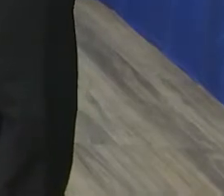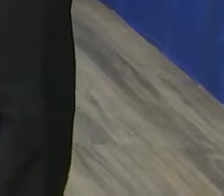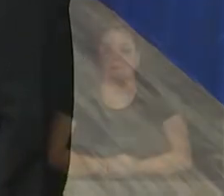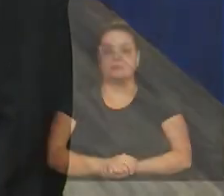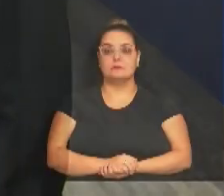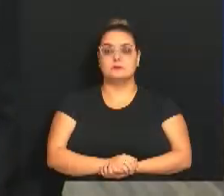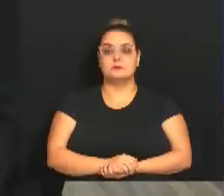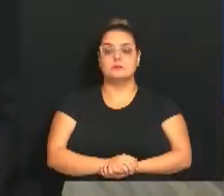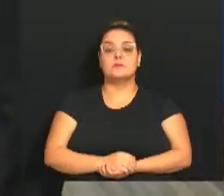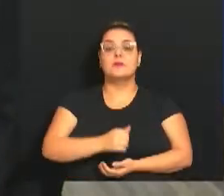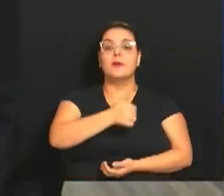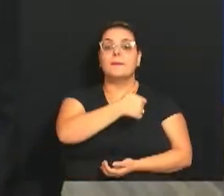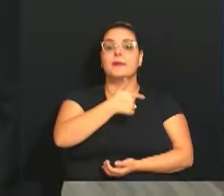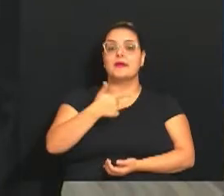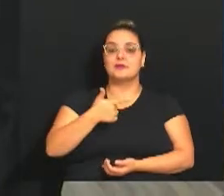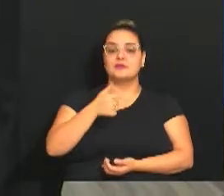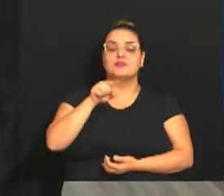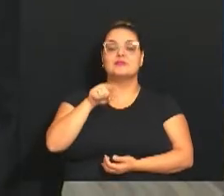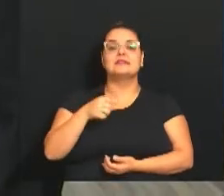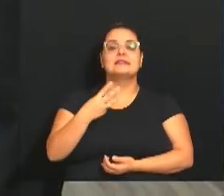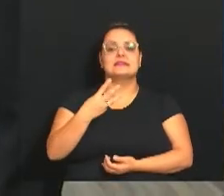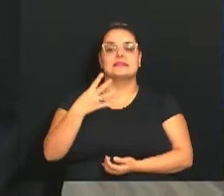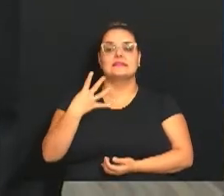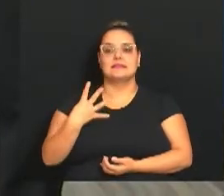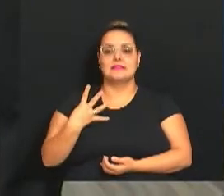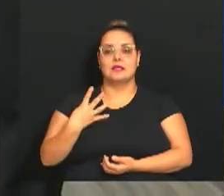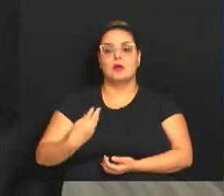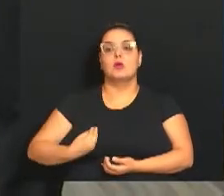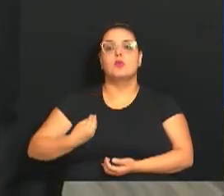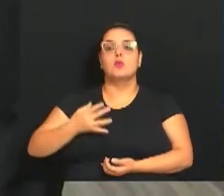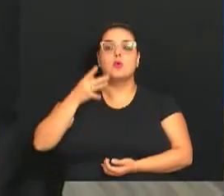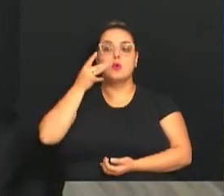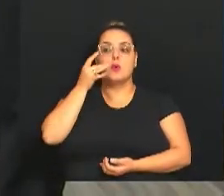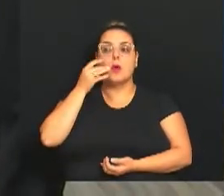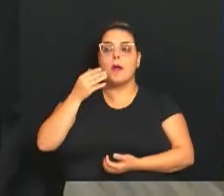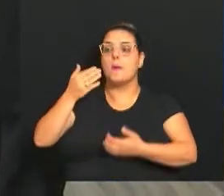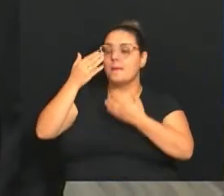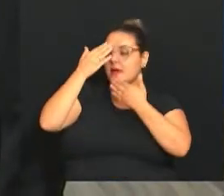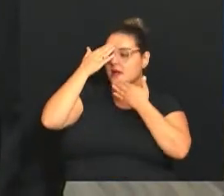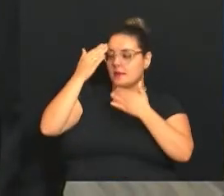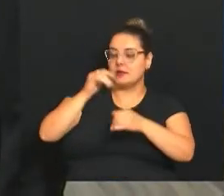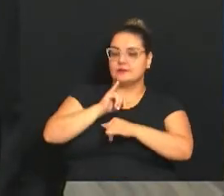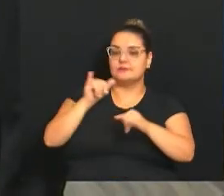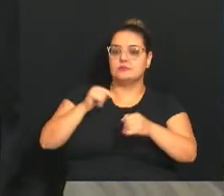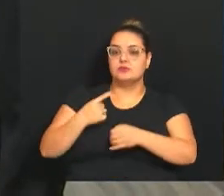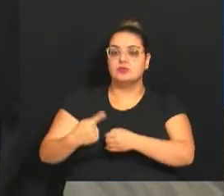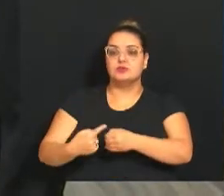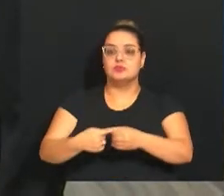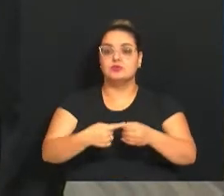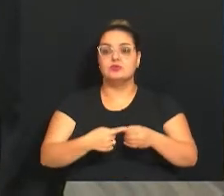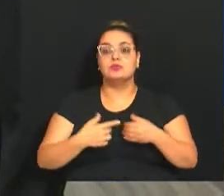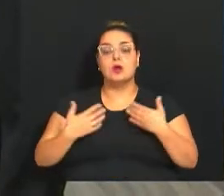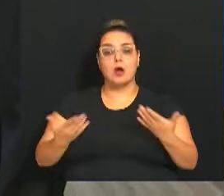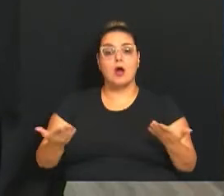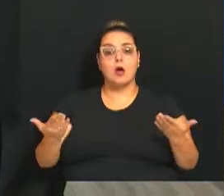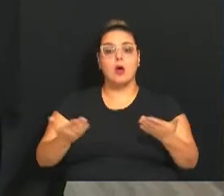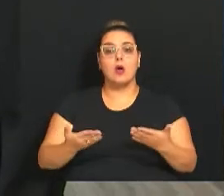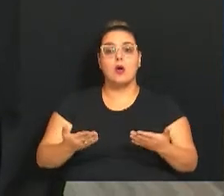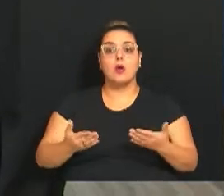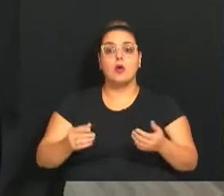Meio-dia e 34, nós estamos ao vivo. Mirna Abreu, muito obrigado pelas notícias da Metrópole de Campinas. E agora a gente faz